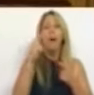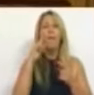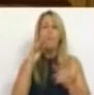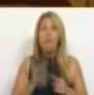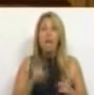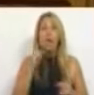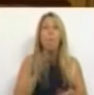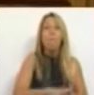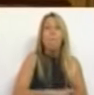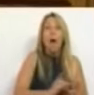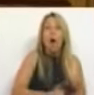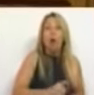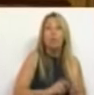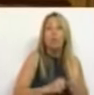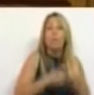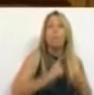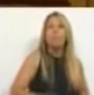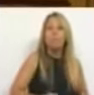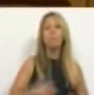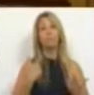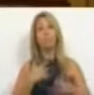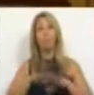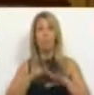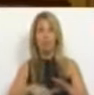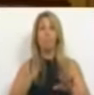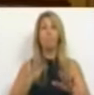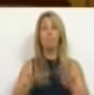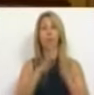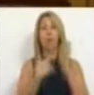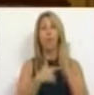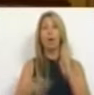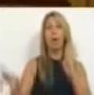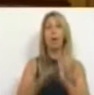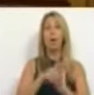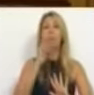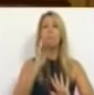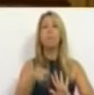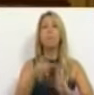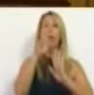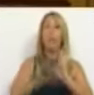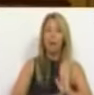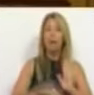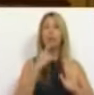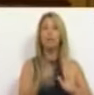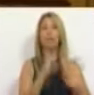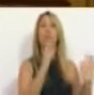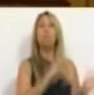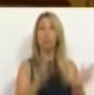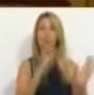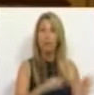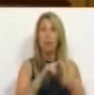por isso, propõe que se estabeleça um enquadramento legislativo que defina regras a obrigar a grande distribuição a utilizar nas suas